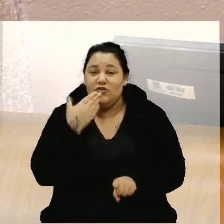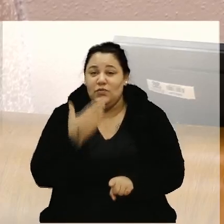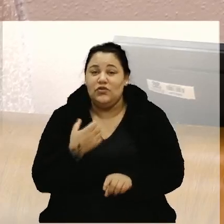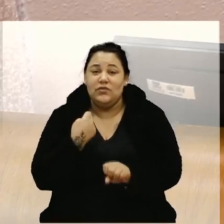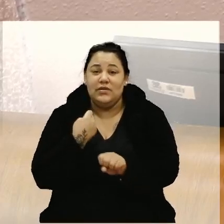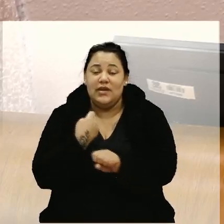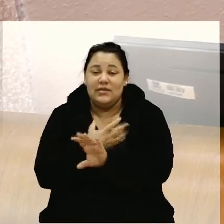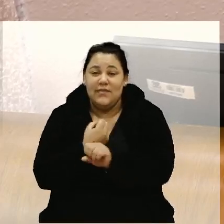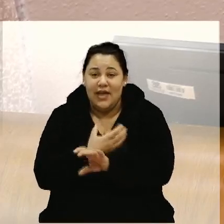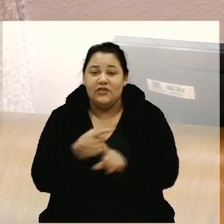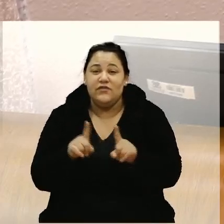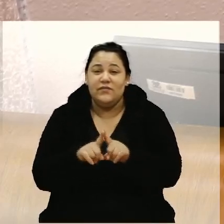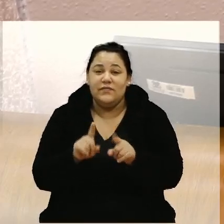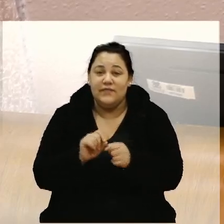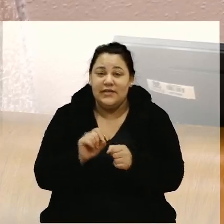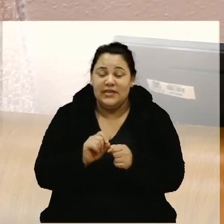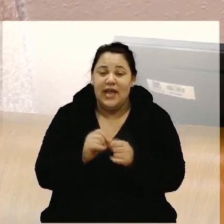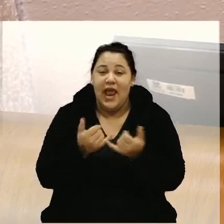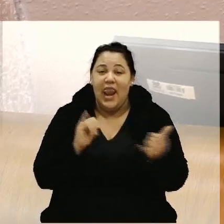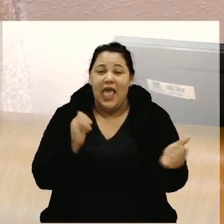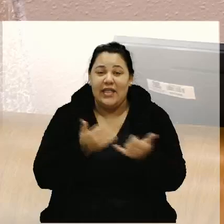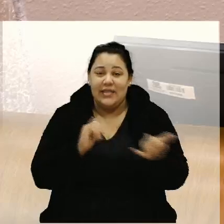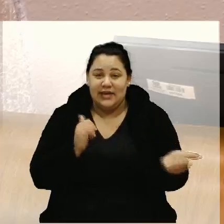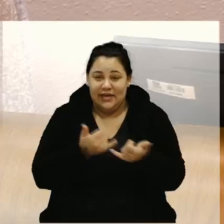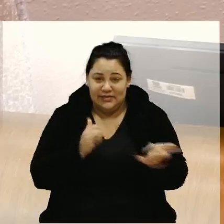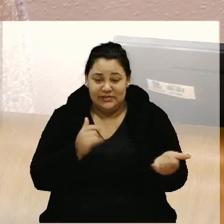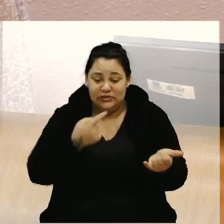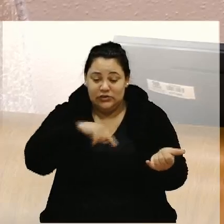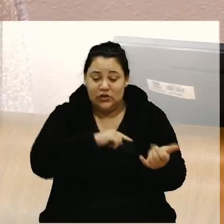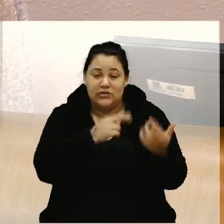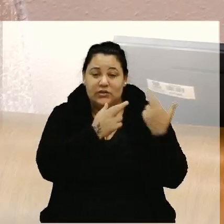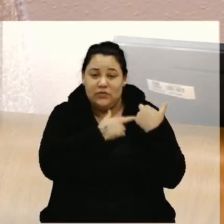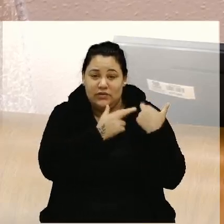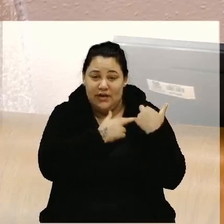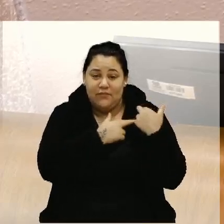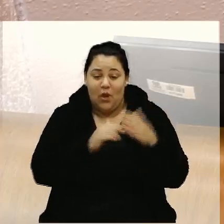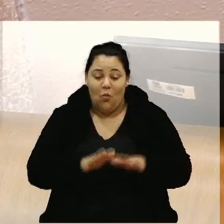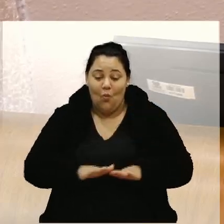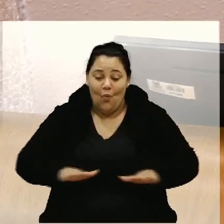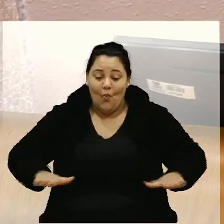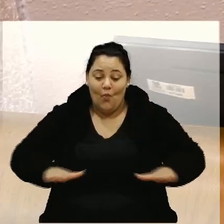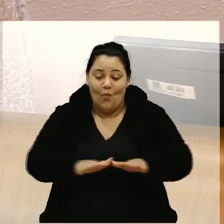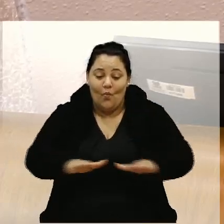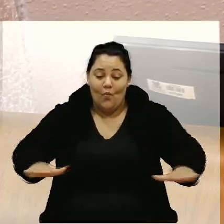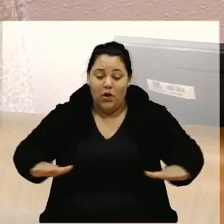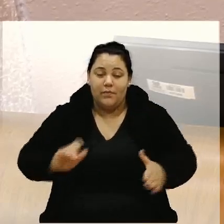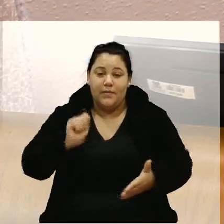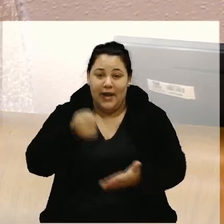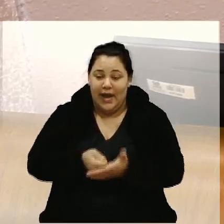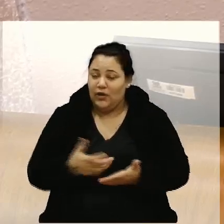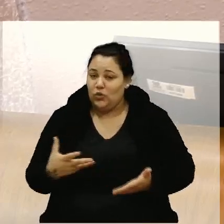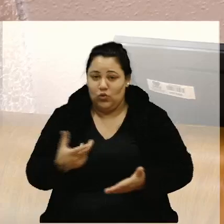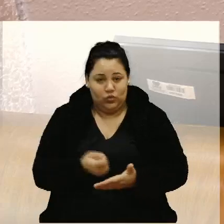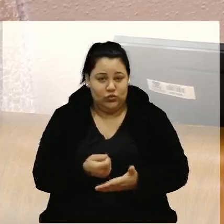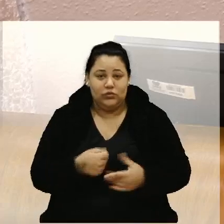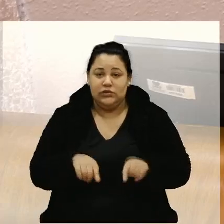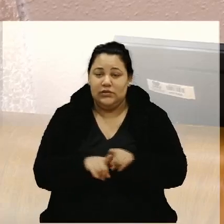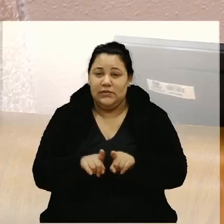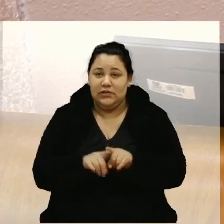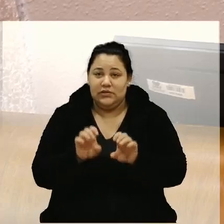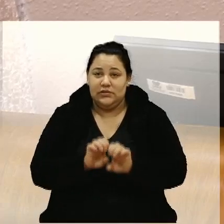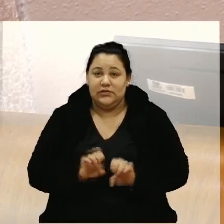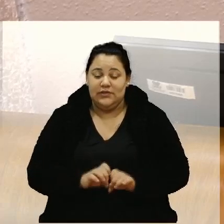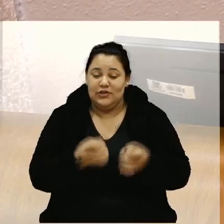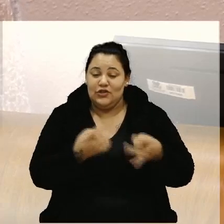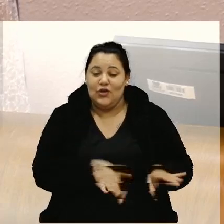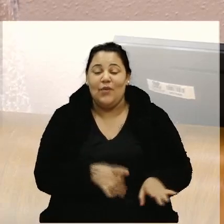faça a parte da elétrica e a gente fica então responsável do pagamento do piso. E também vamos ver se sobra